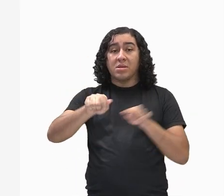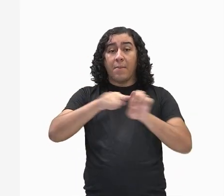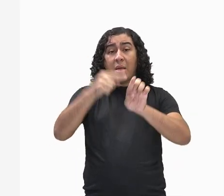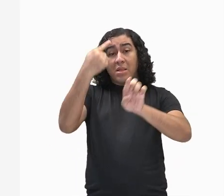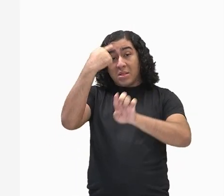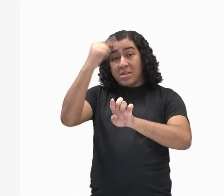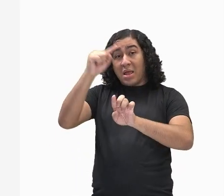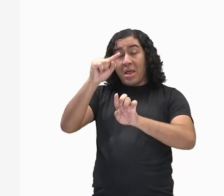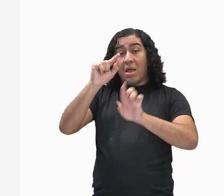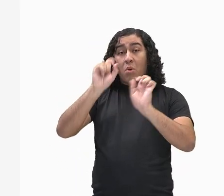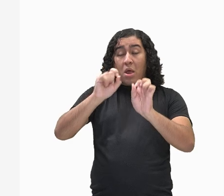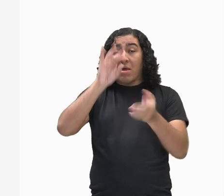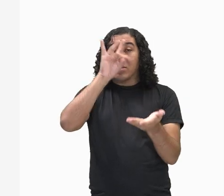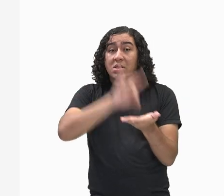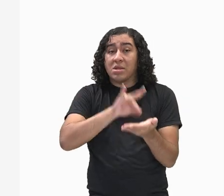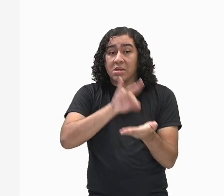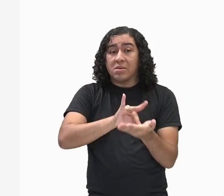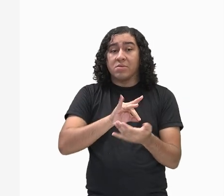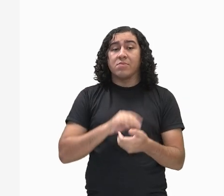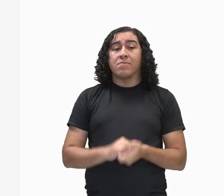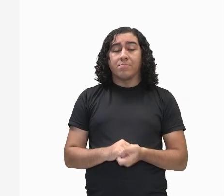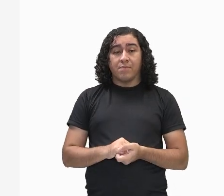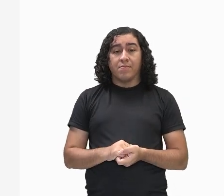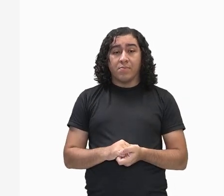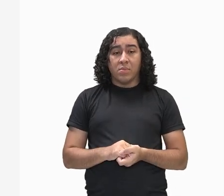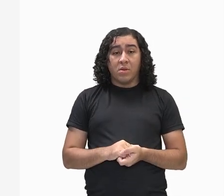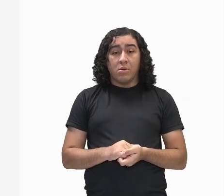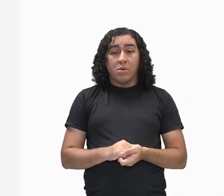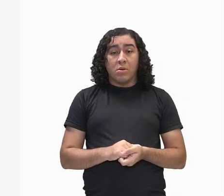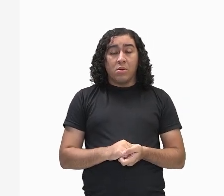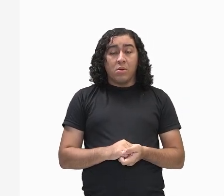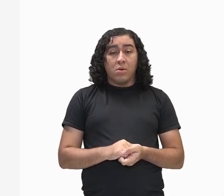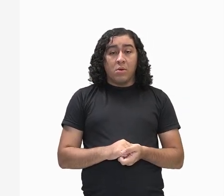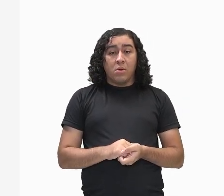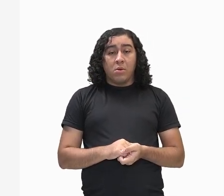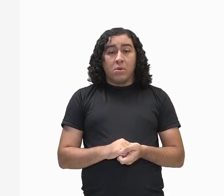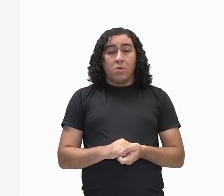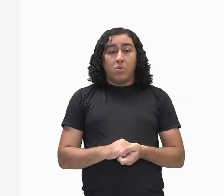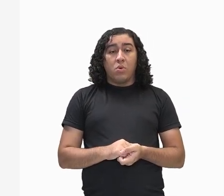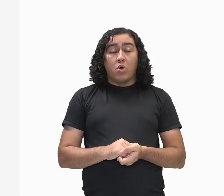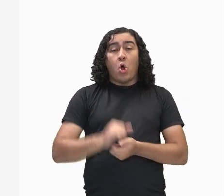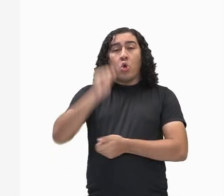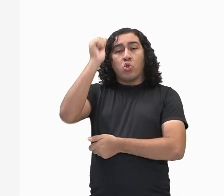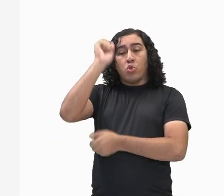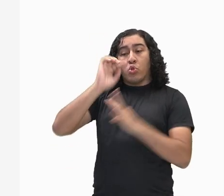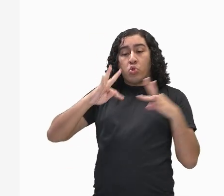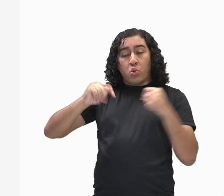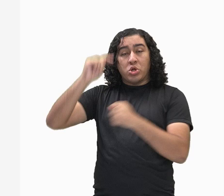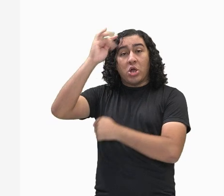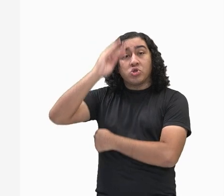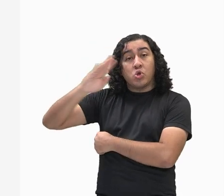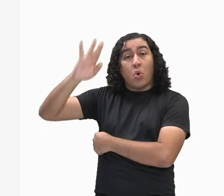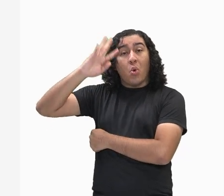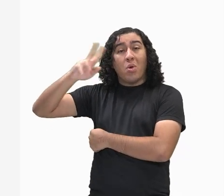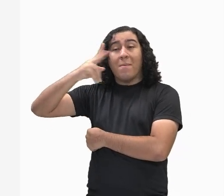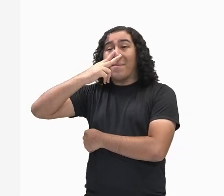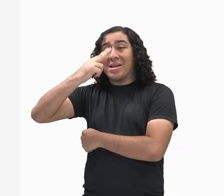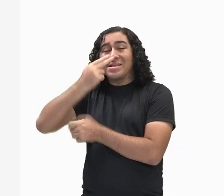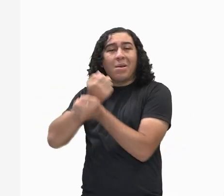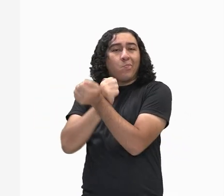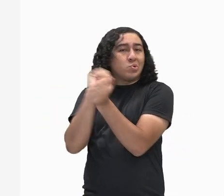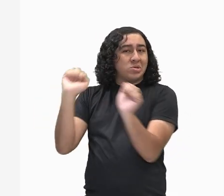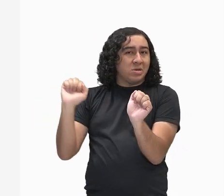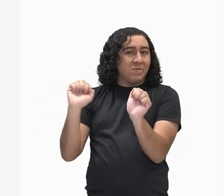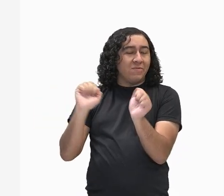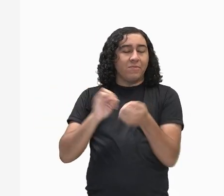de certeza. Tudo aquilo que era sonho, utopia quer dizer o quê? Um sonho impossível, né? Então,